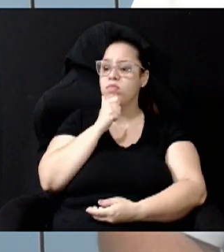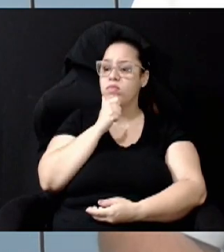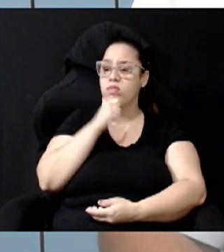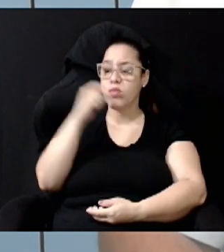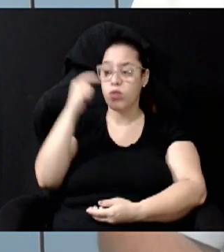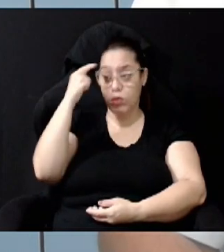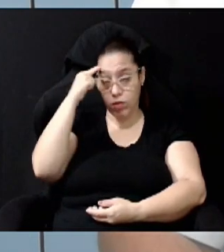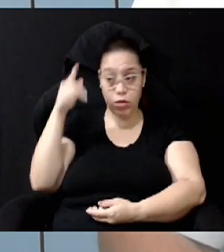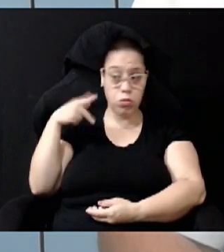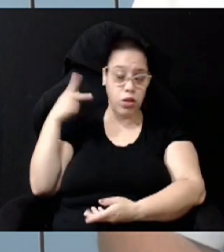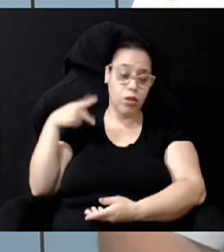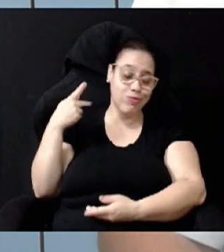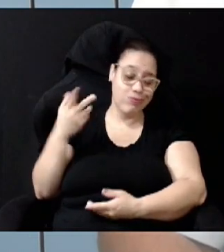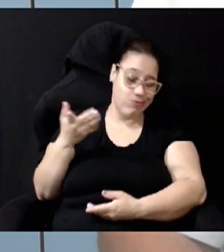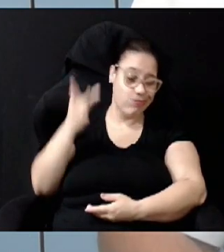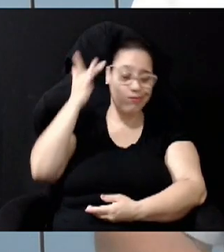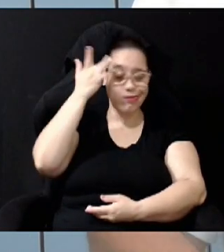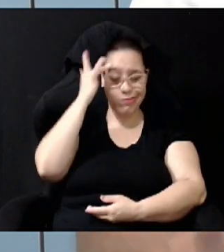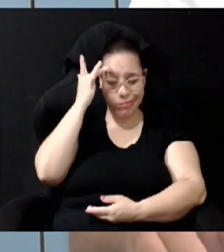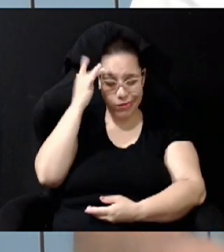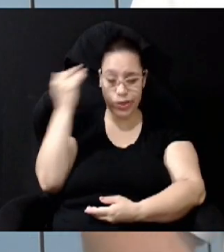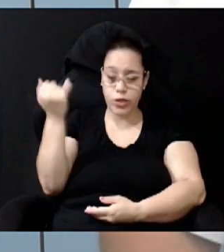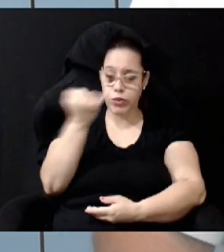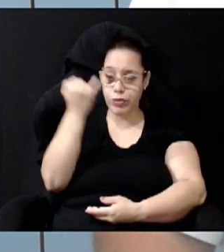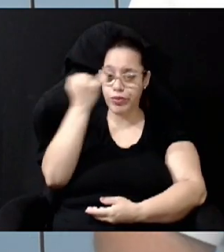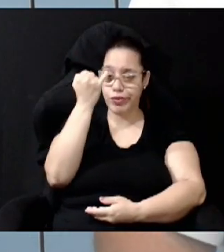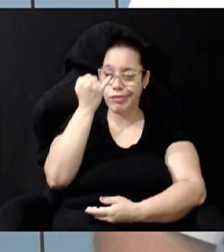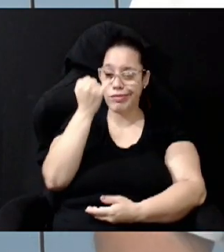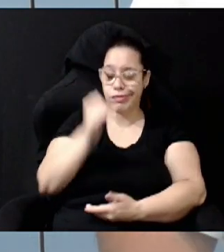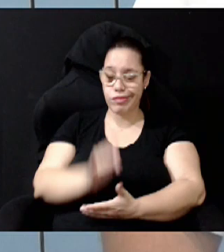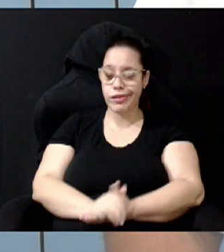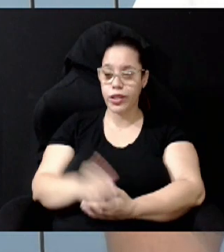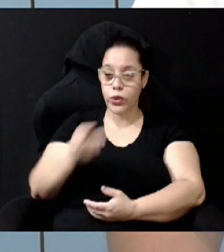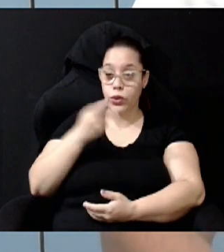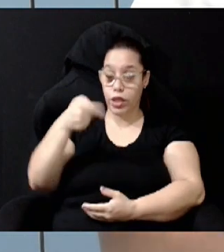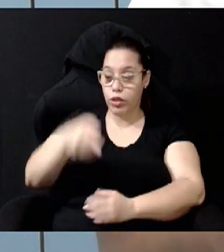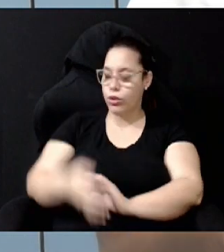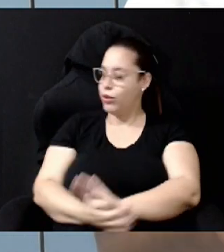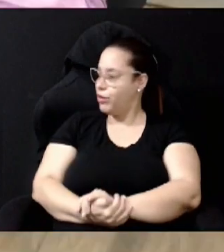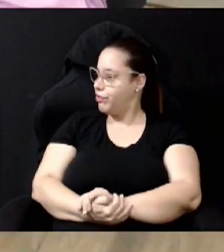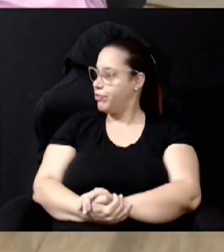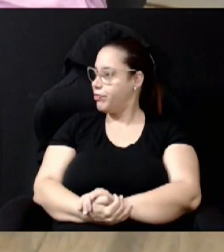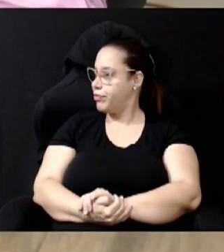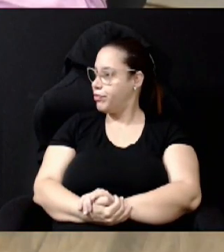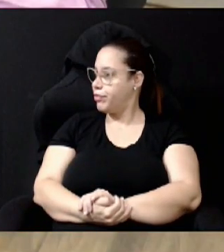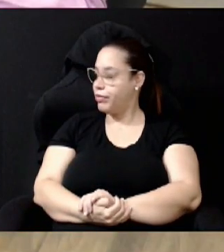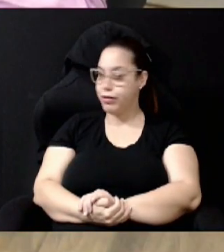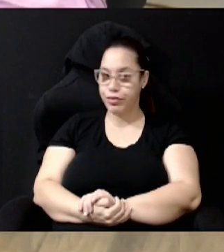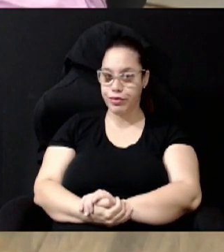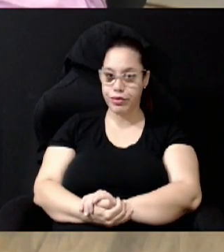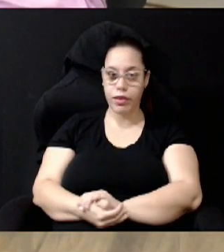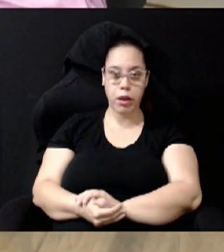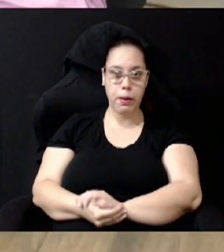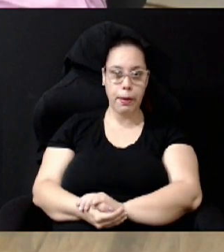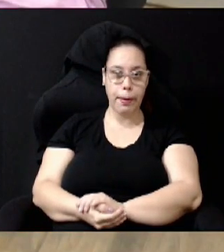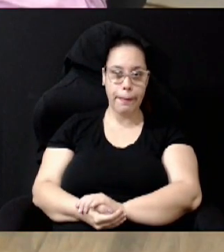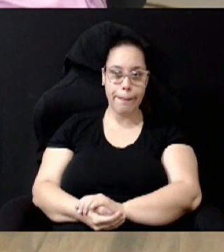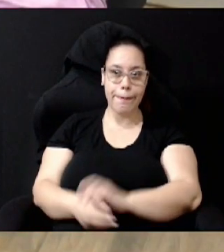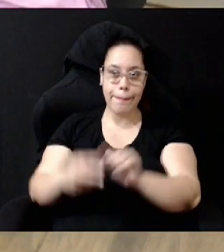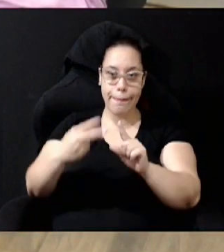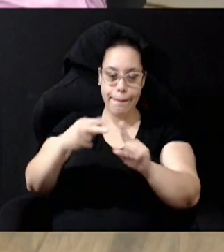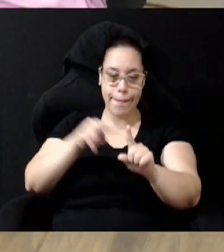Então eu acho muito, muito importante o que ela trouxe aí. Inclusive, do ponto de vista do